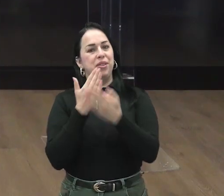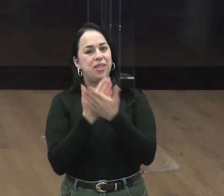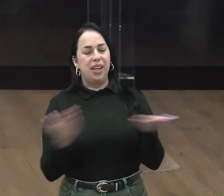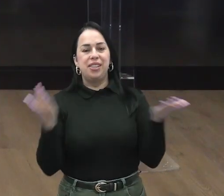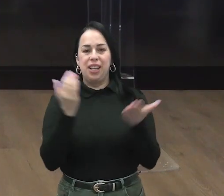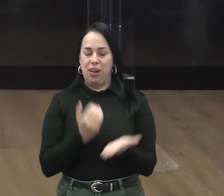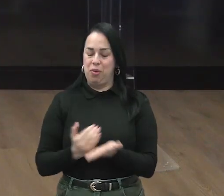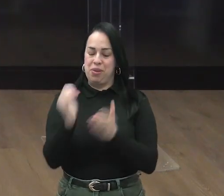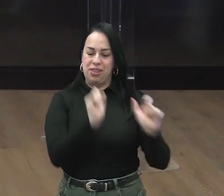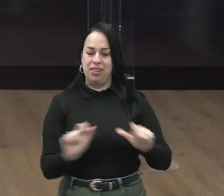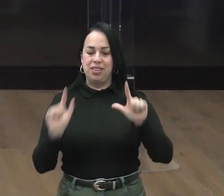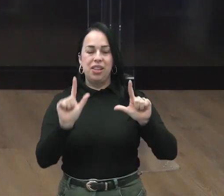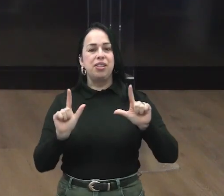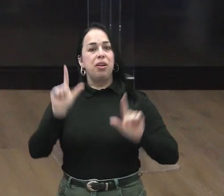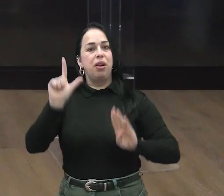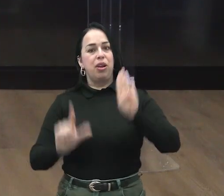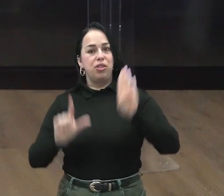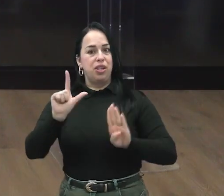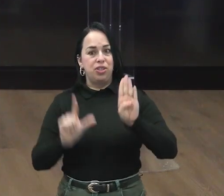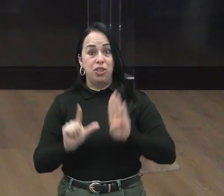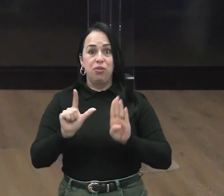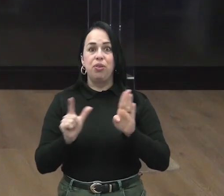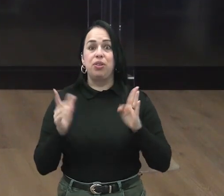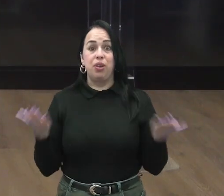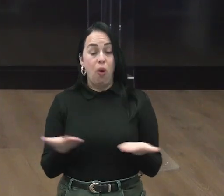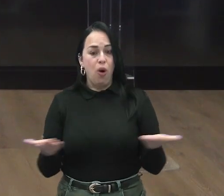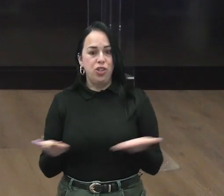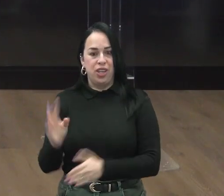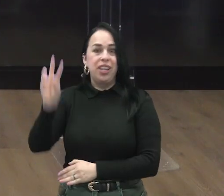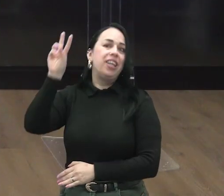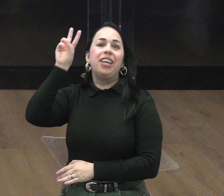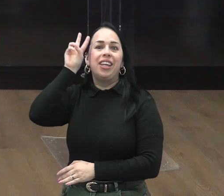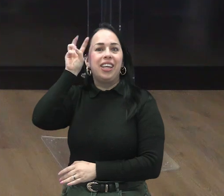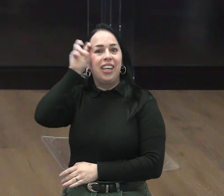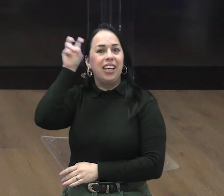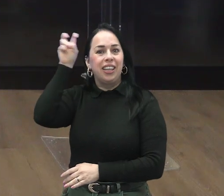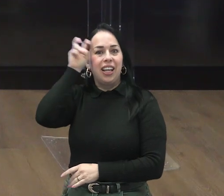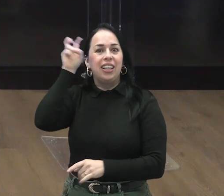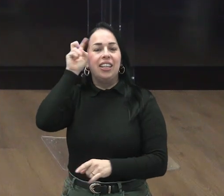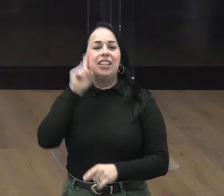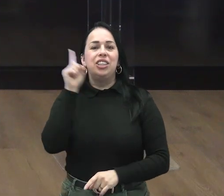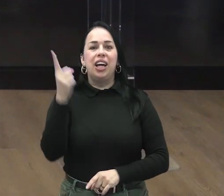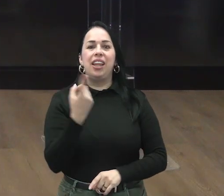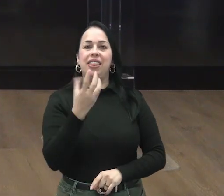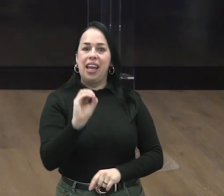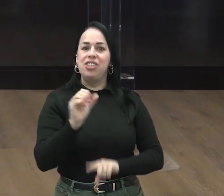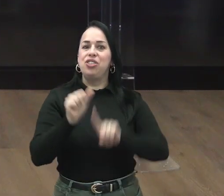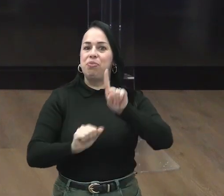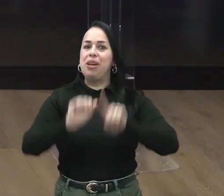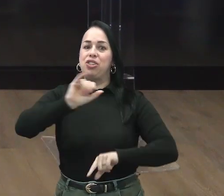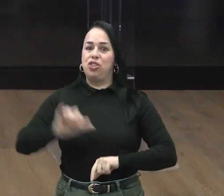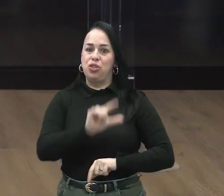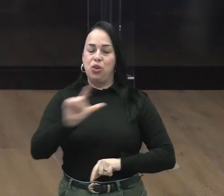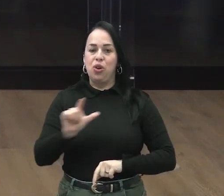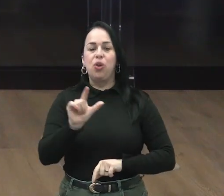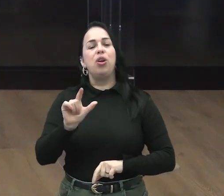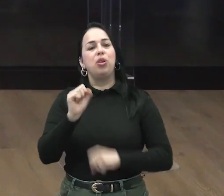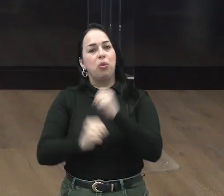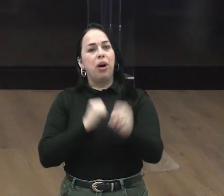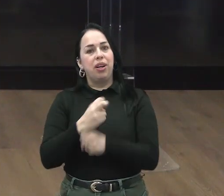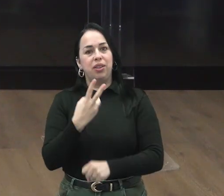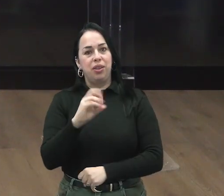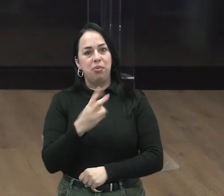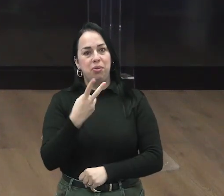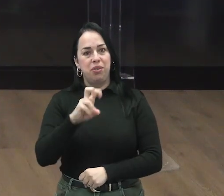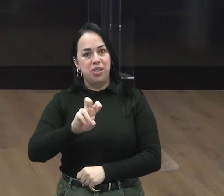Muito boa tarde para você. Está no ar o Boletim Legislativo desta quinta-feira, dia 10 de julho de 2025. Seja muito